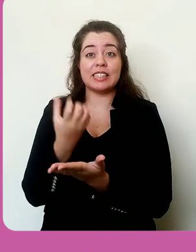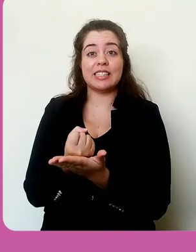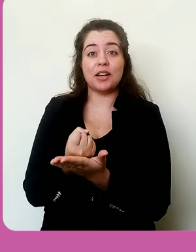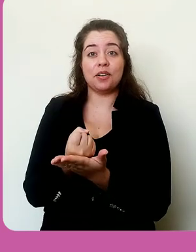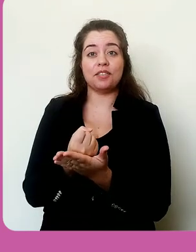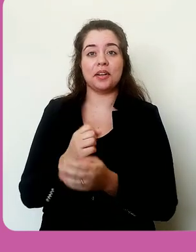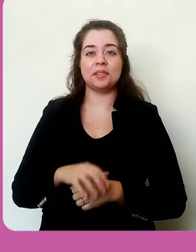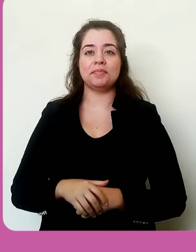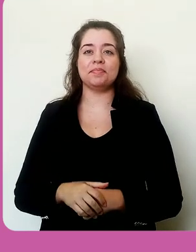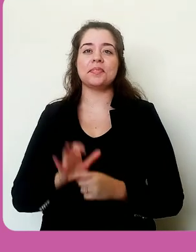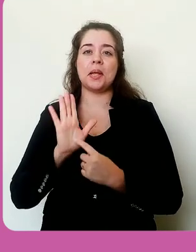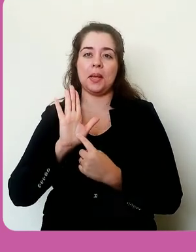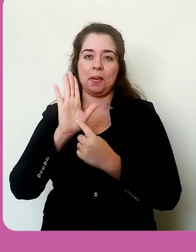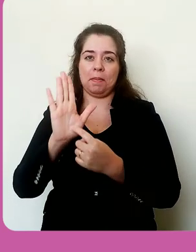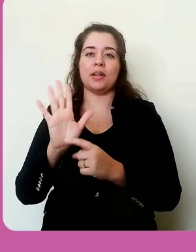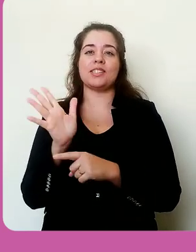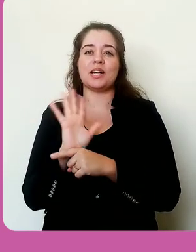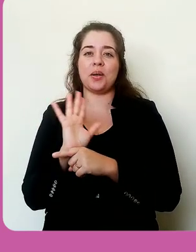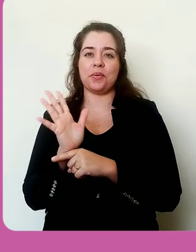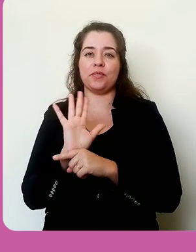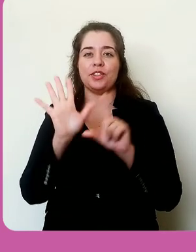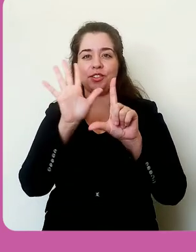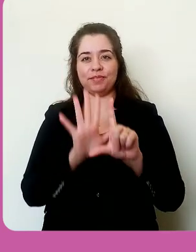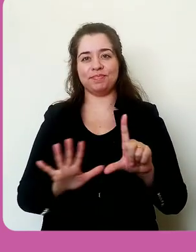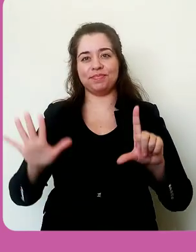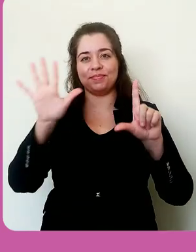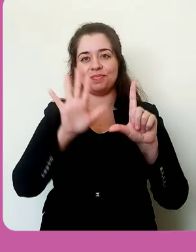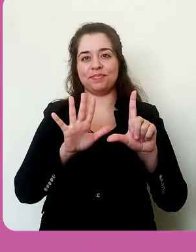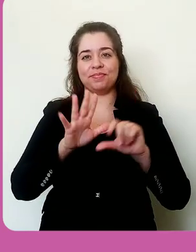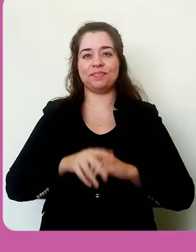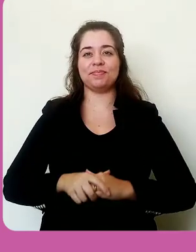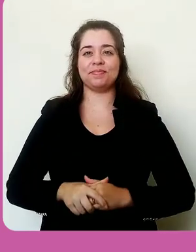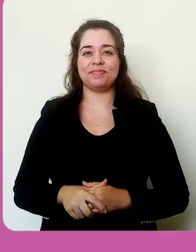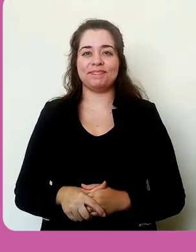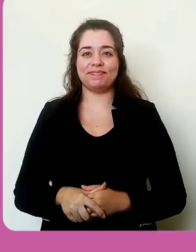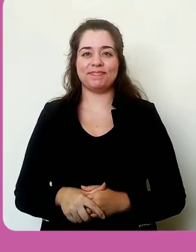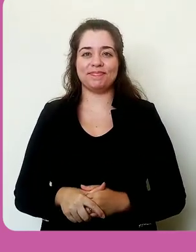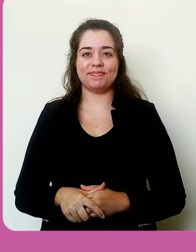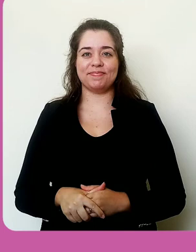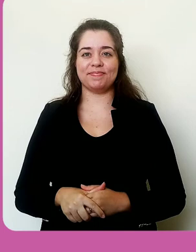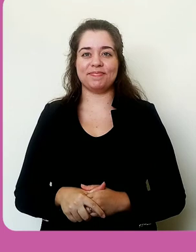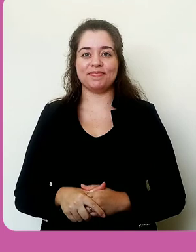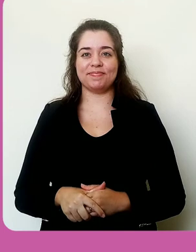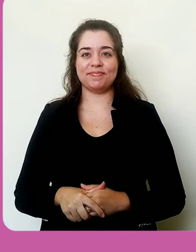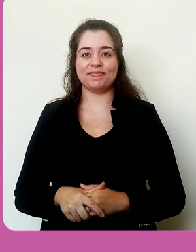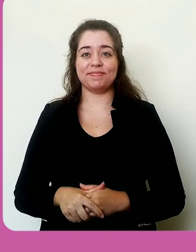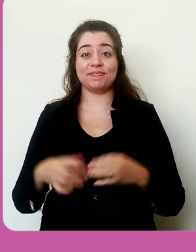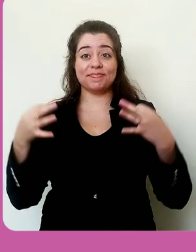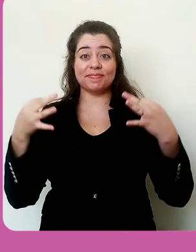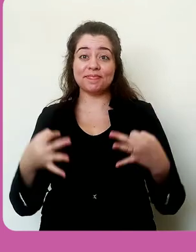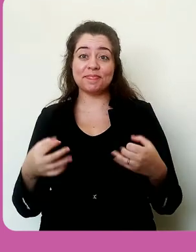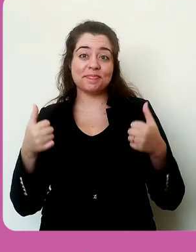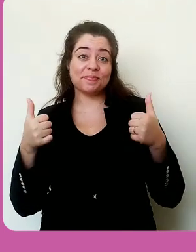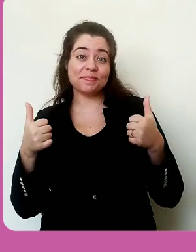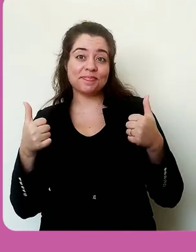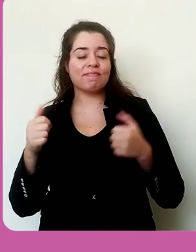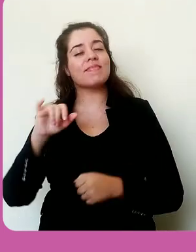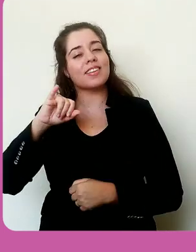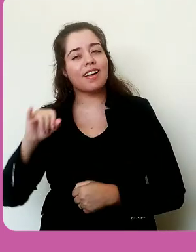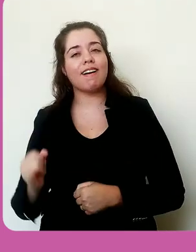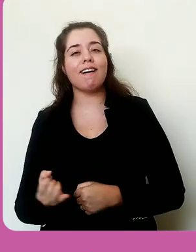Ao clicar em salvar mudanças, vai aparecer o vídeo aqui conforme prevido.